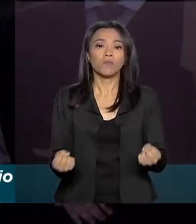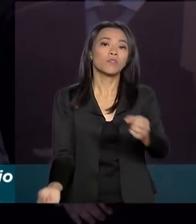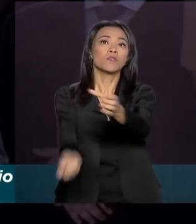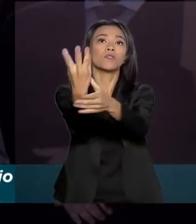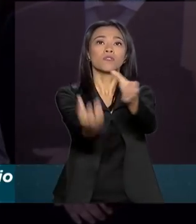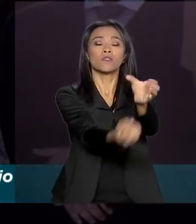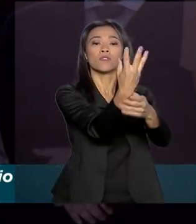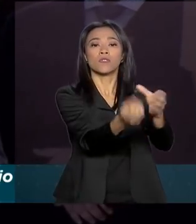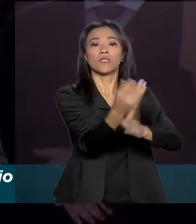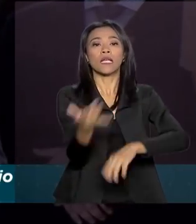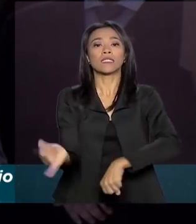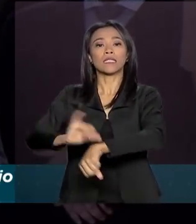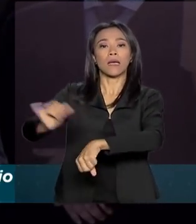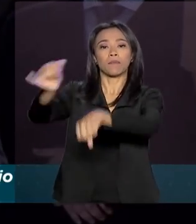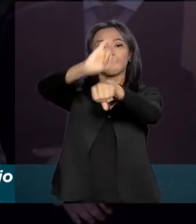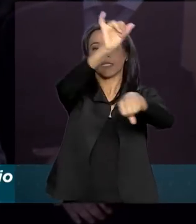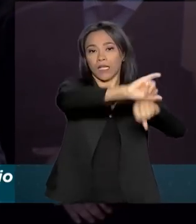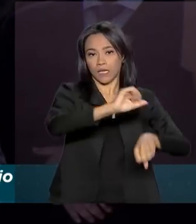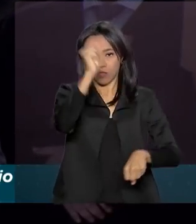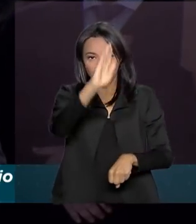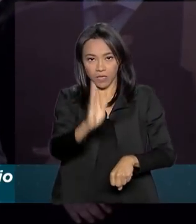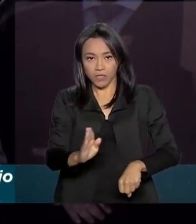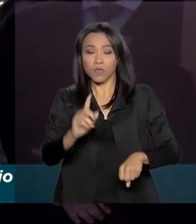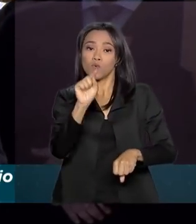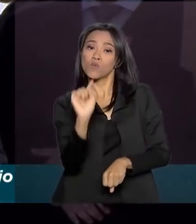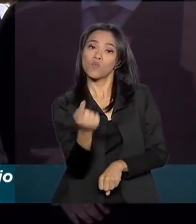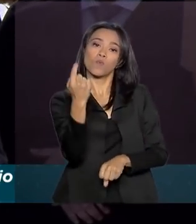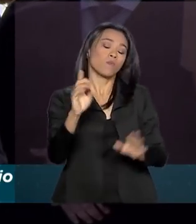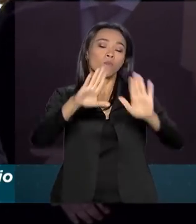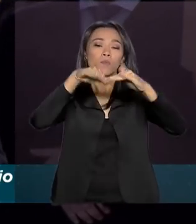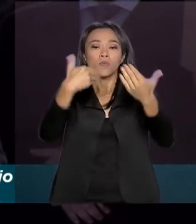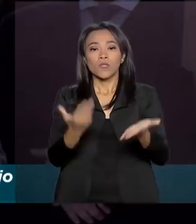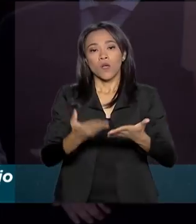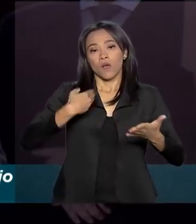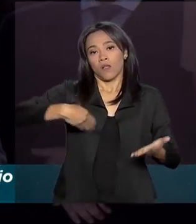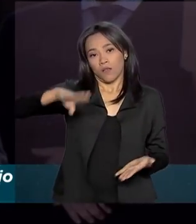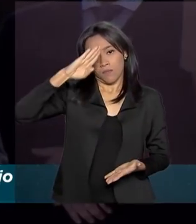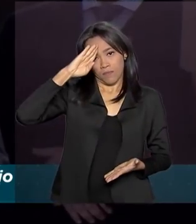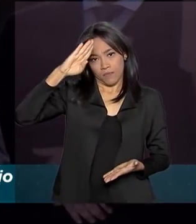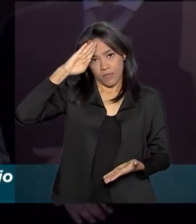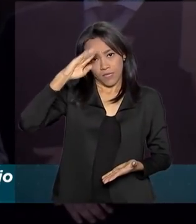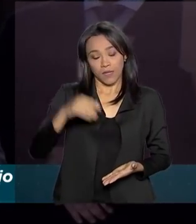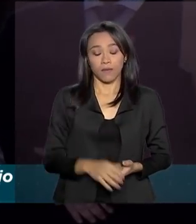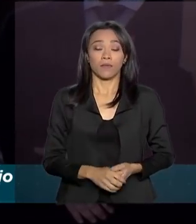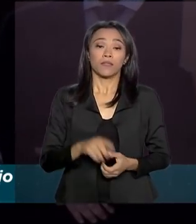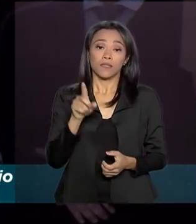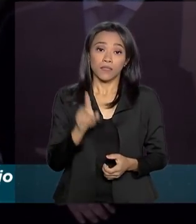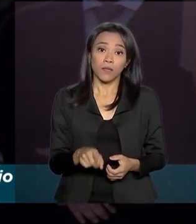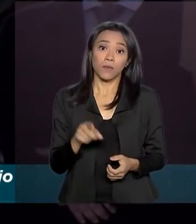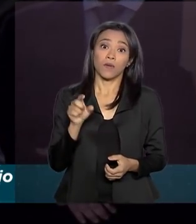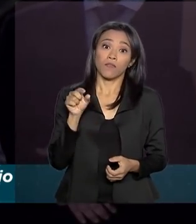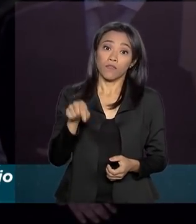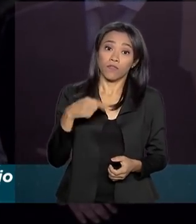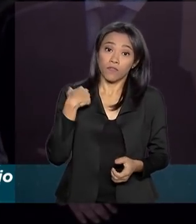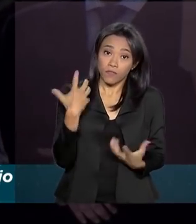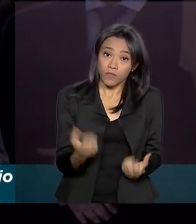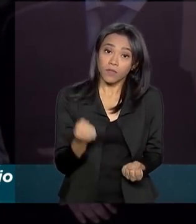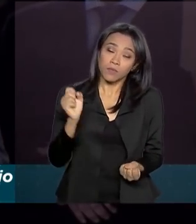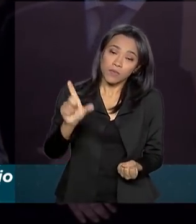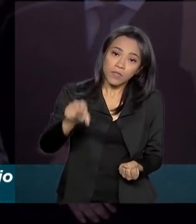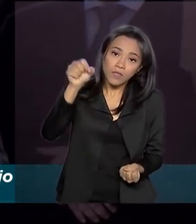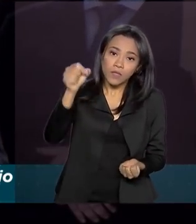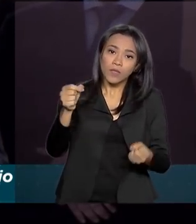concretizando a construção daquele que seria pela área disponível o moka colégio militar do brasil